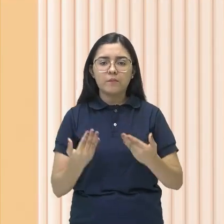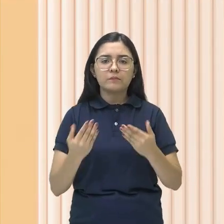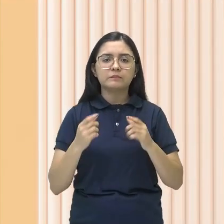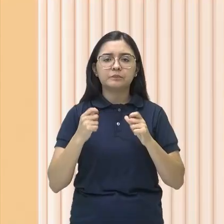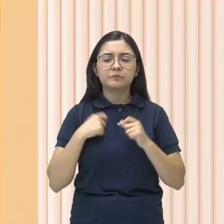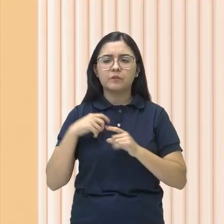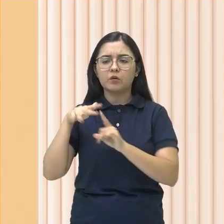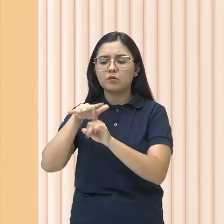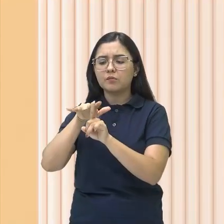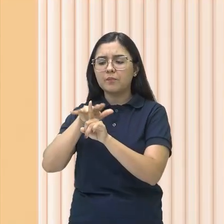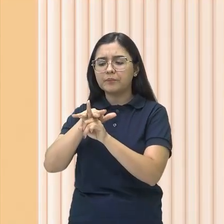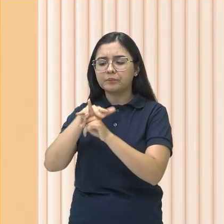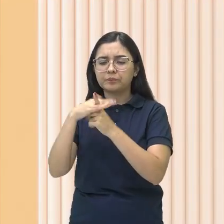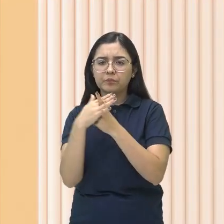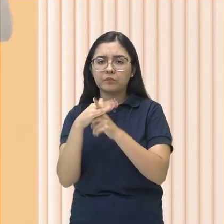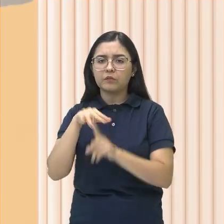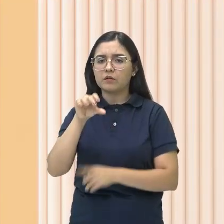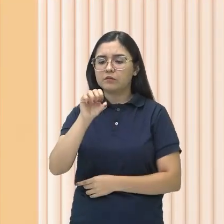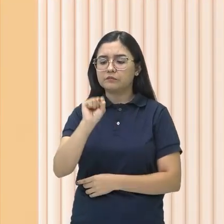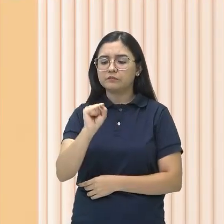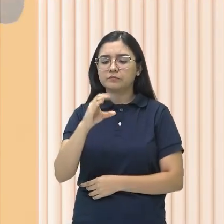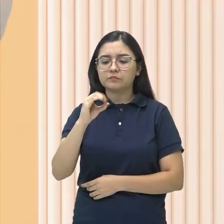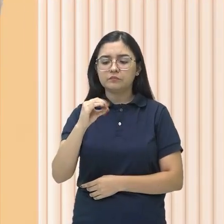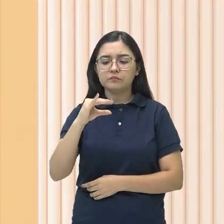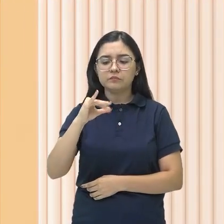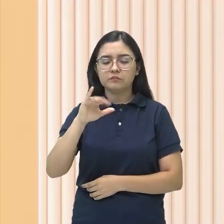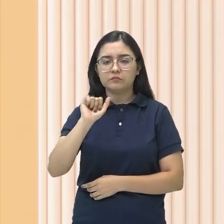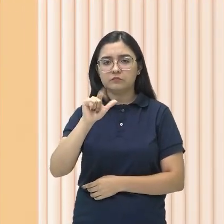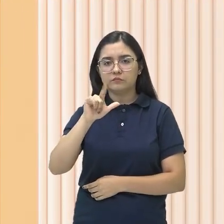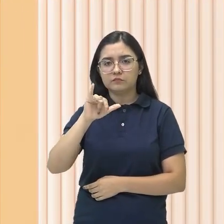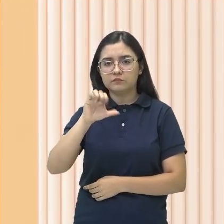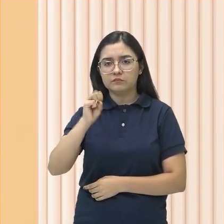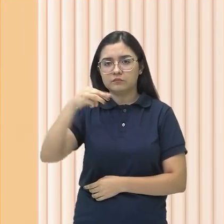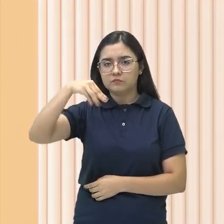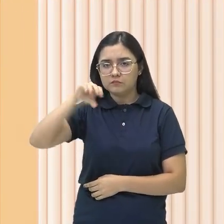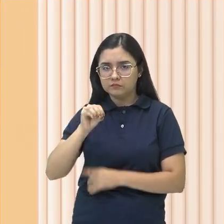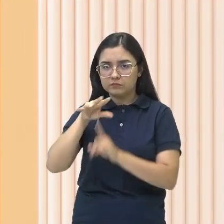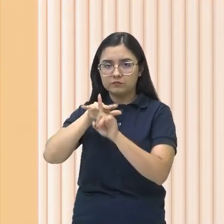de socialismo, nós estamos falando de uma coisa